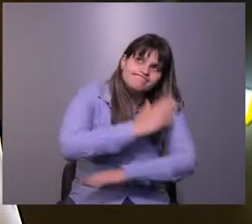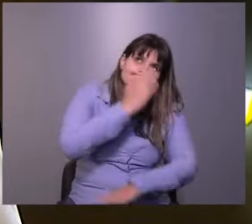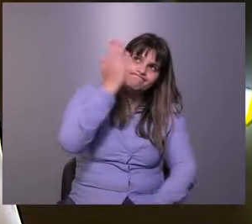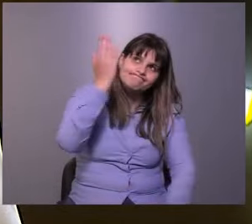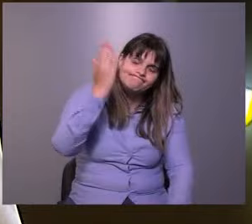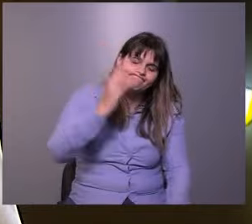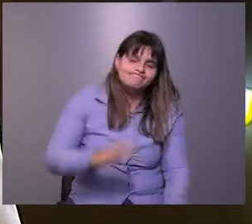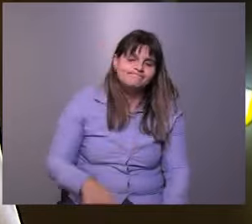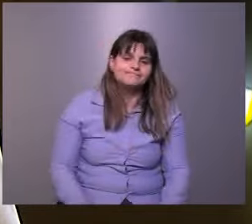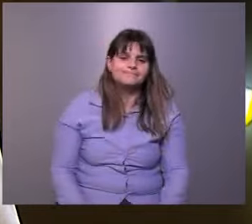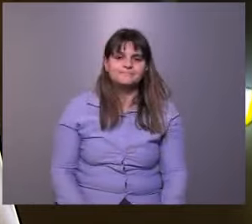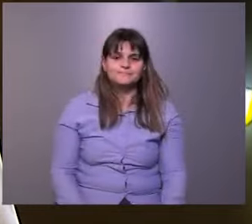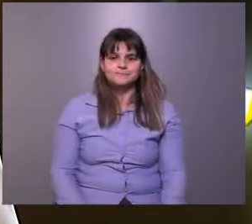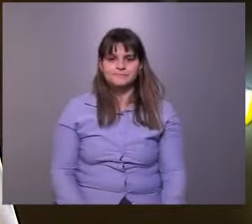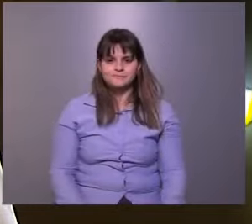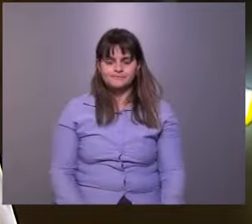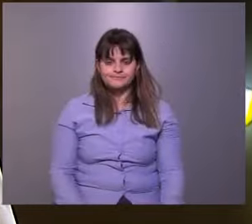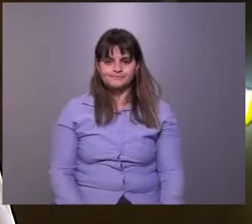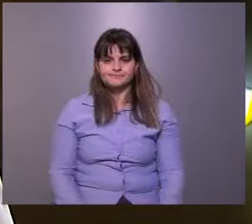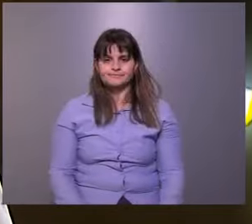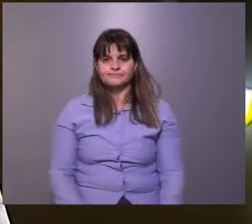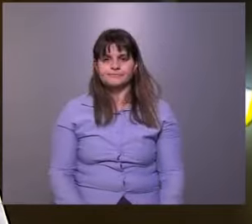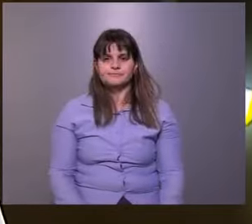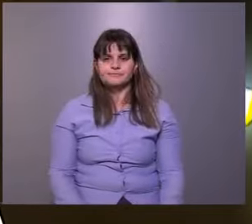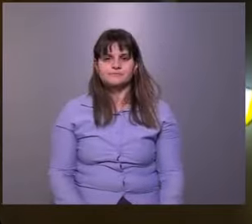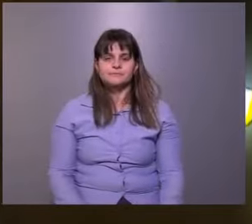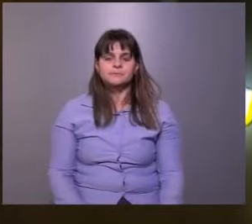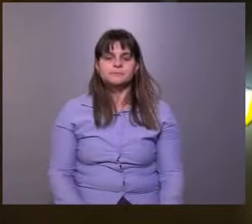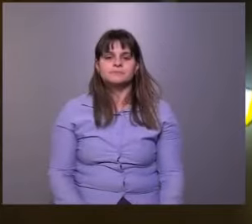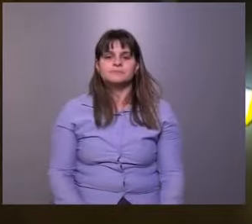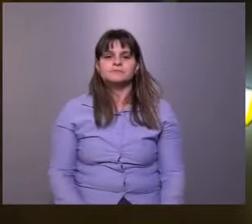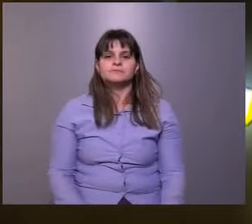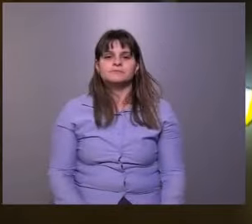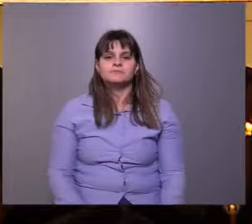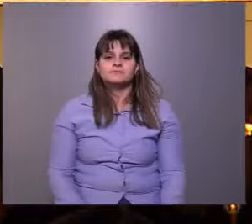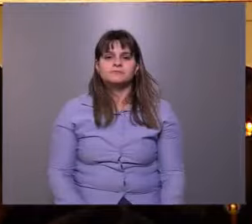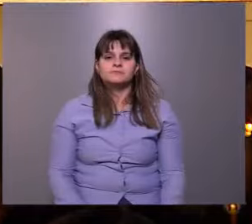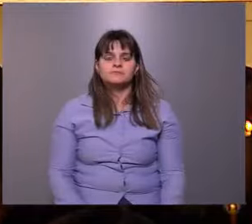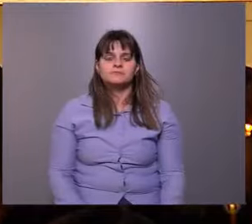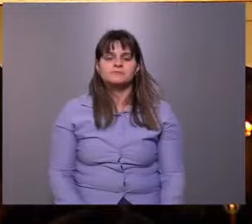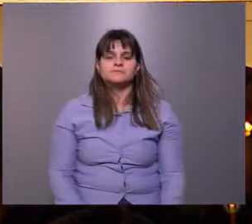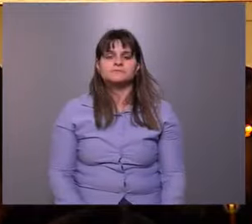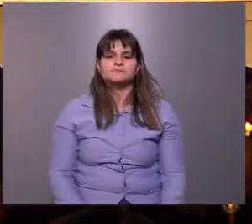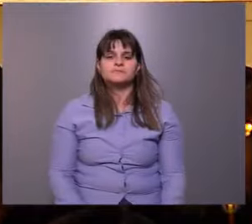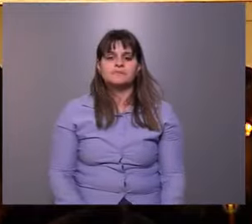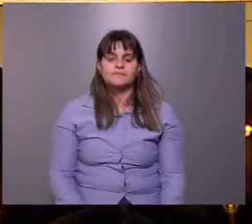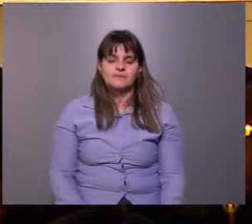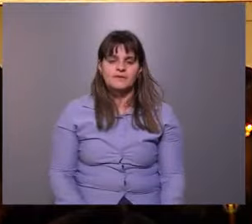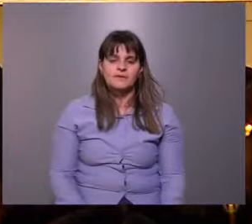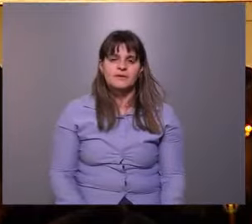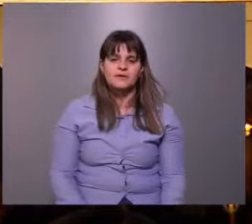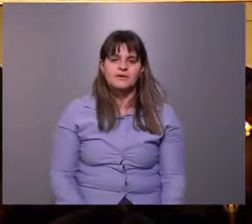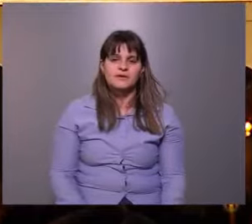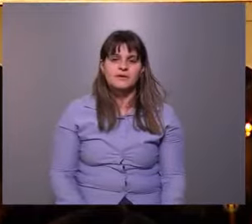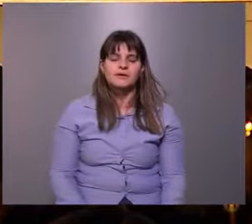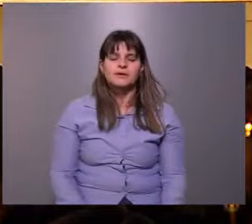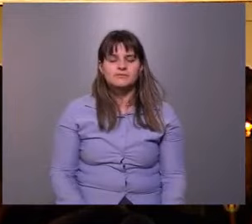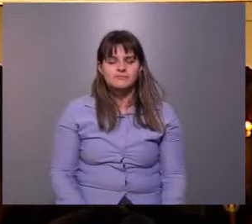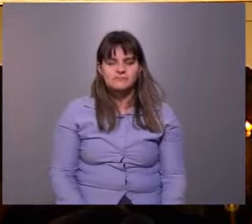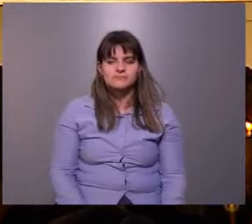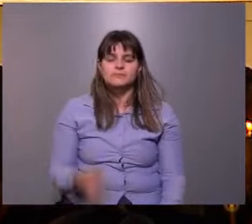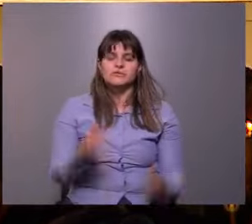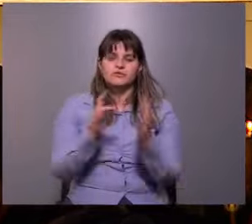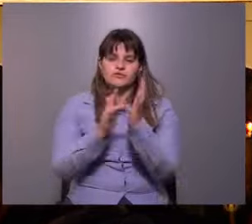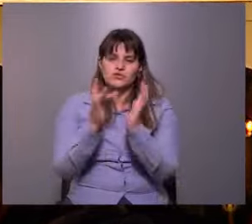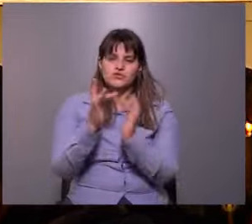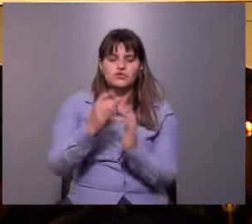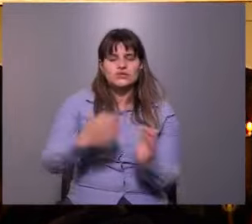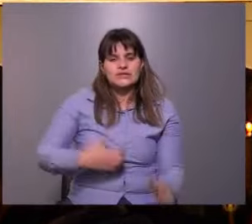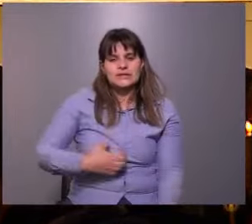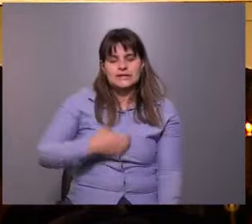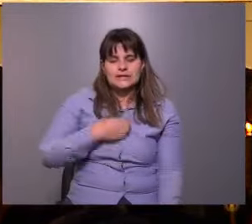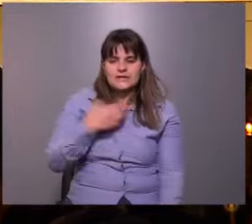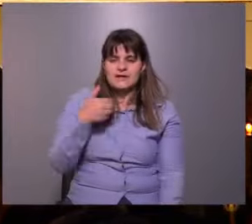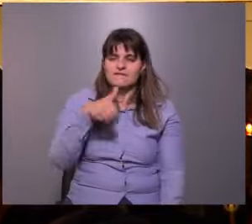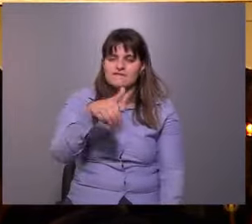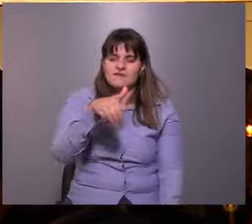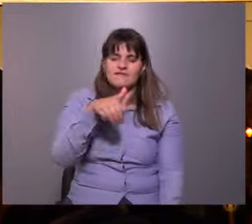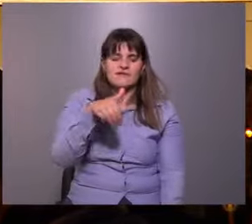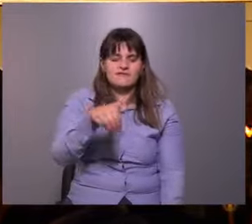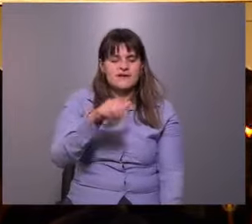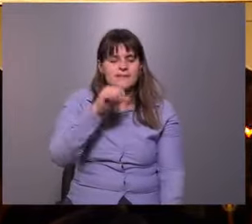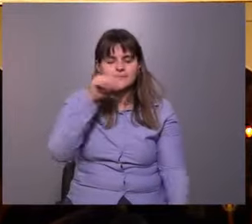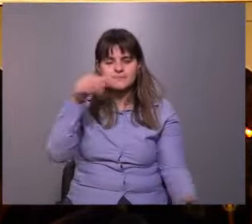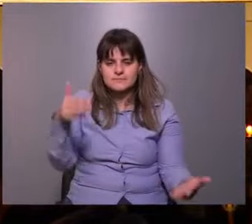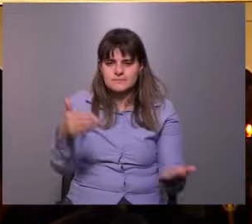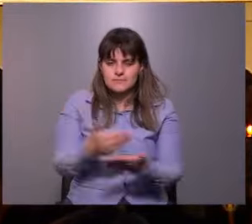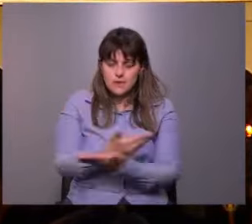e dizendo: meu Pai, se é possível, afasta de mim este cálice. No